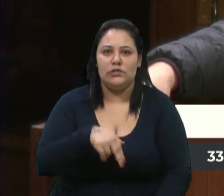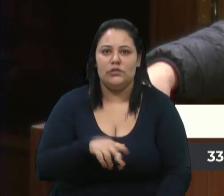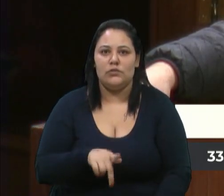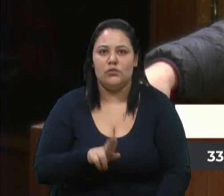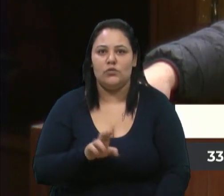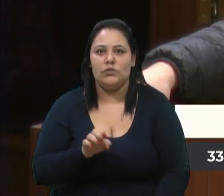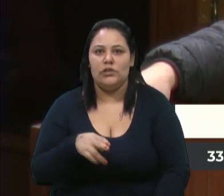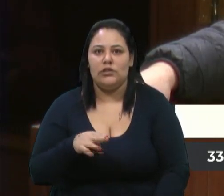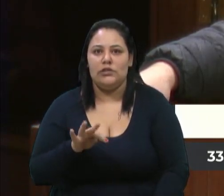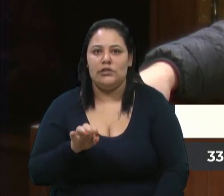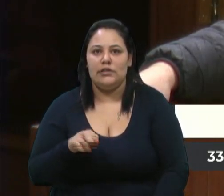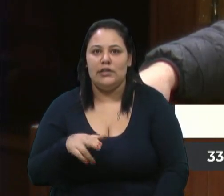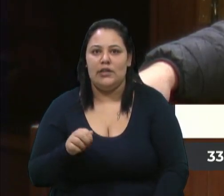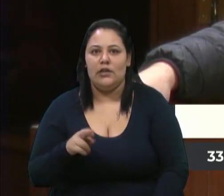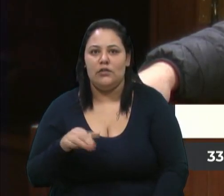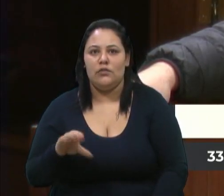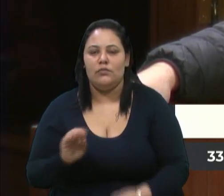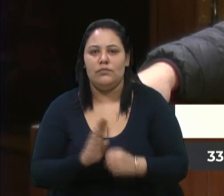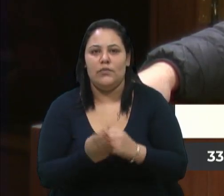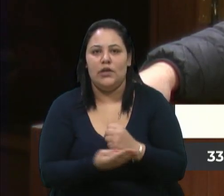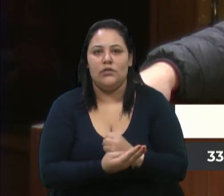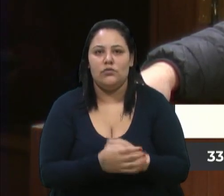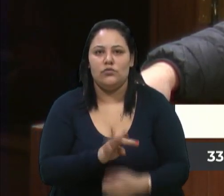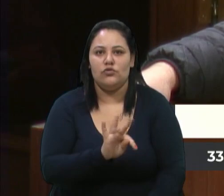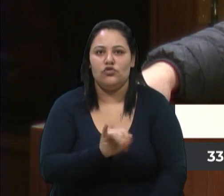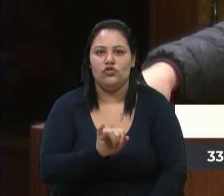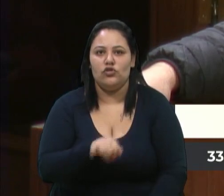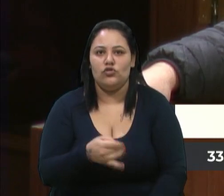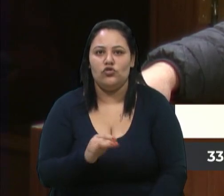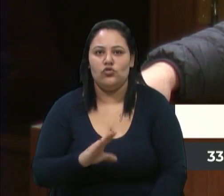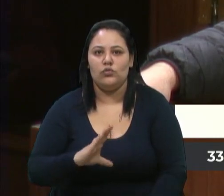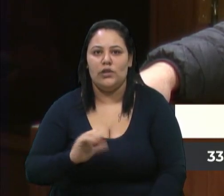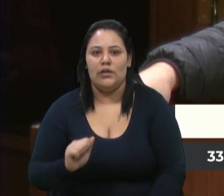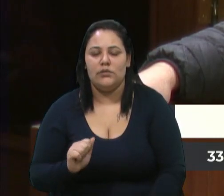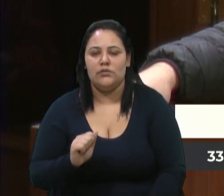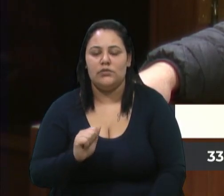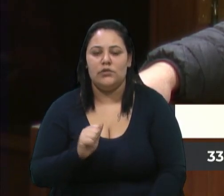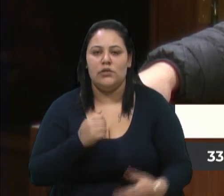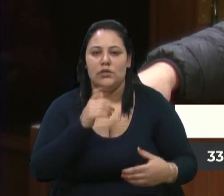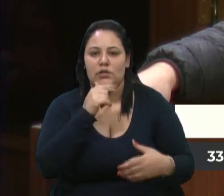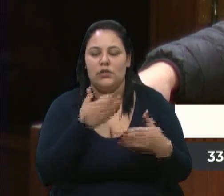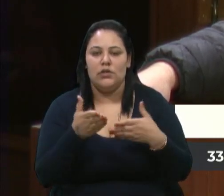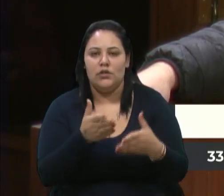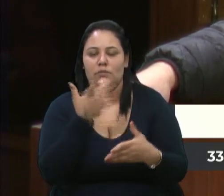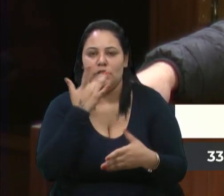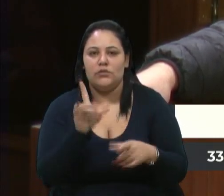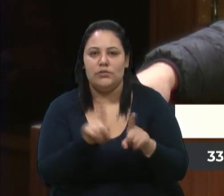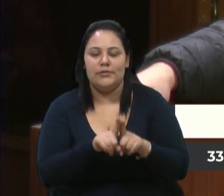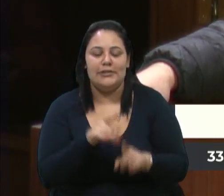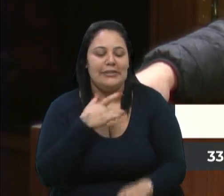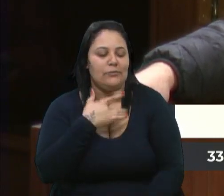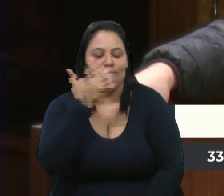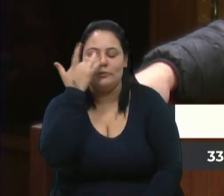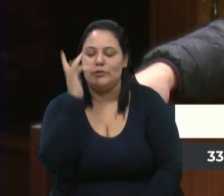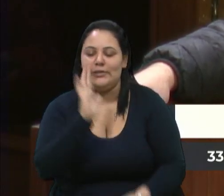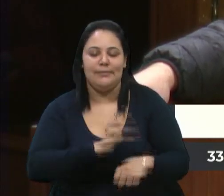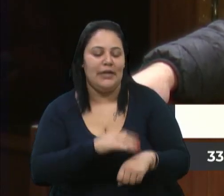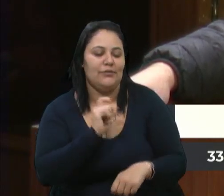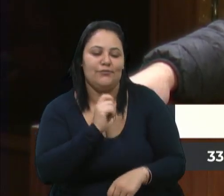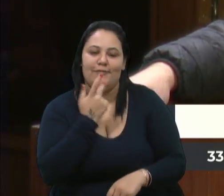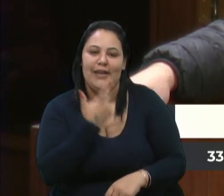também Rio Branco, e eu já não sei mais o que falar, sinceramente. Como conselheiro local,